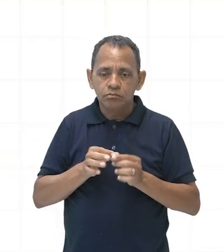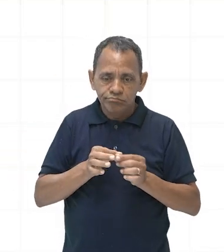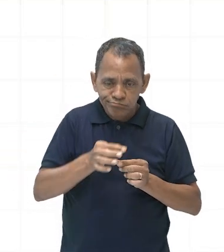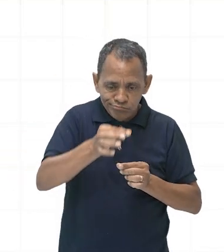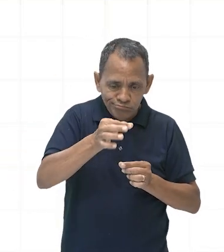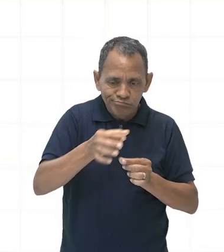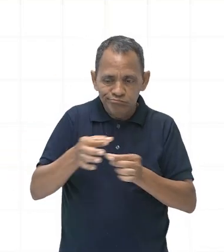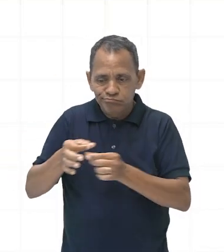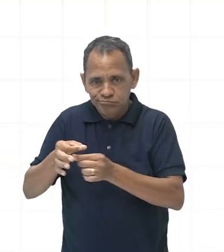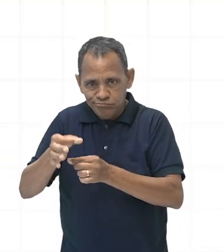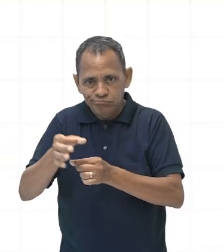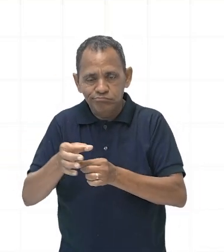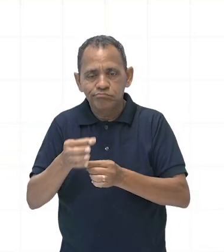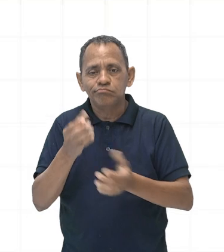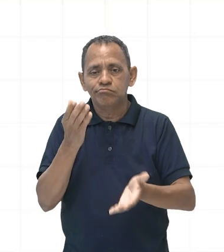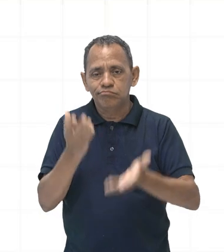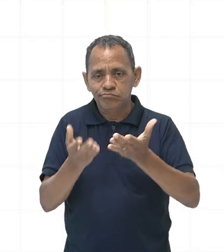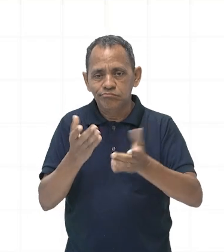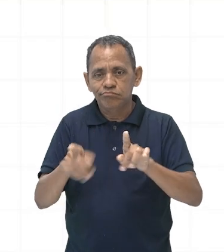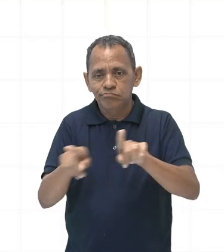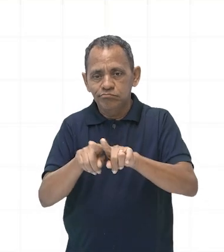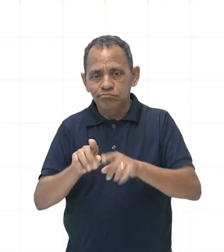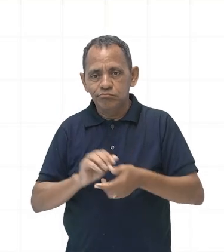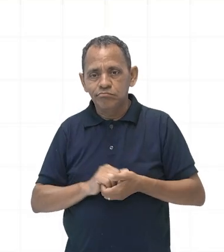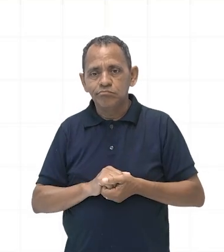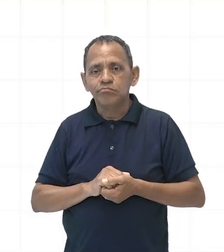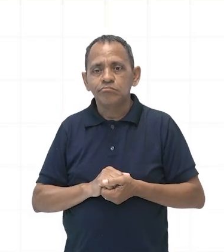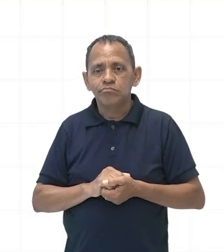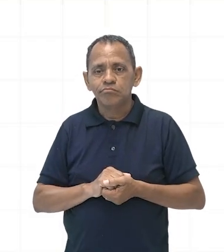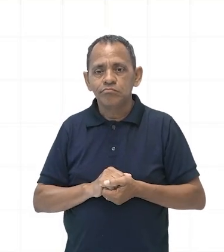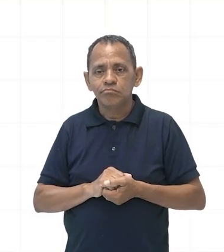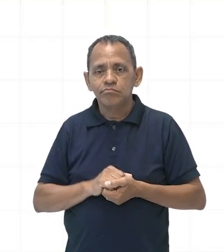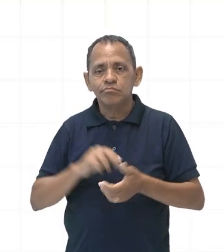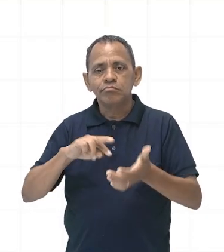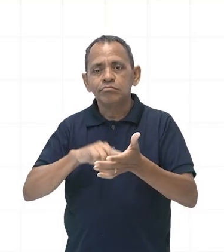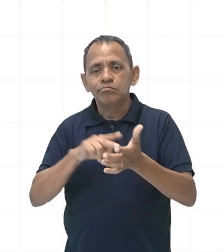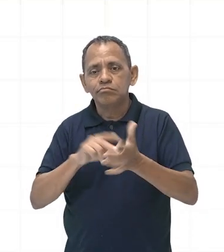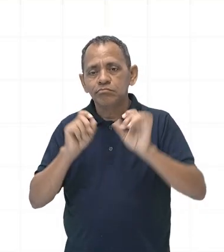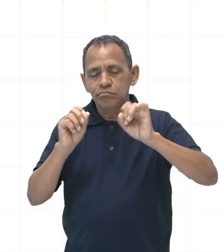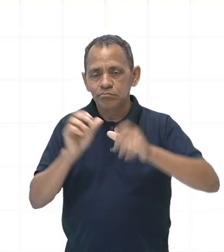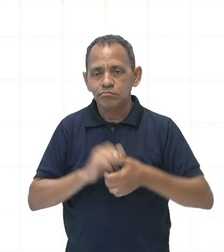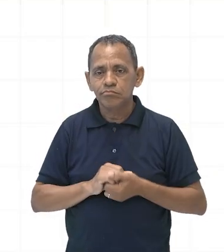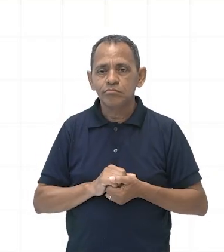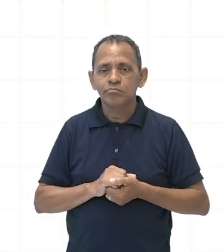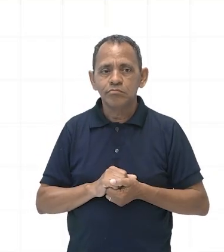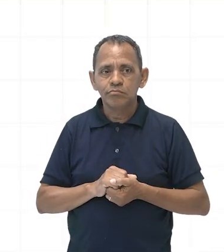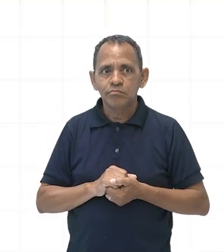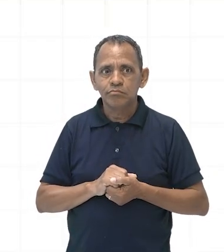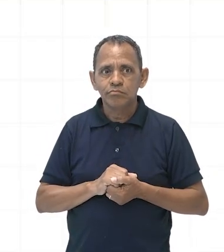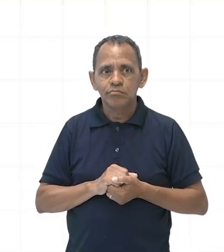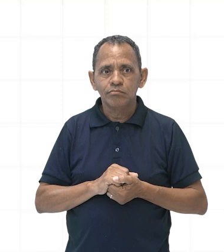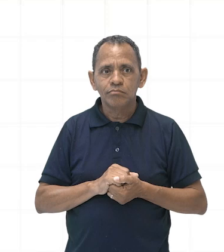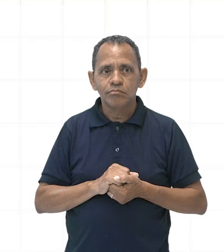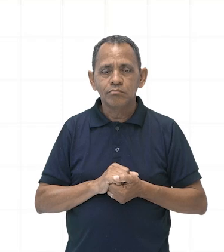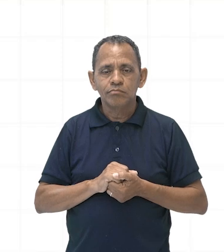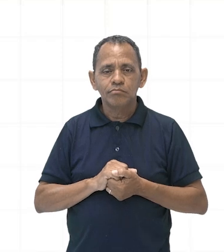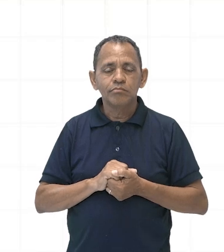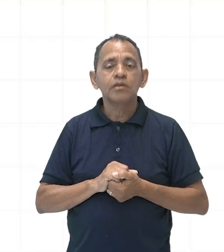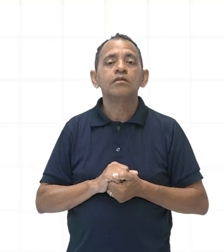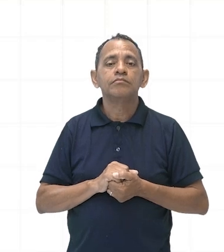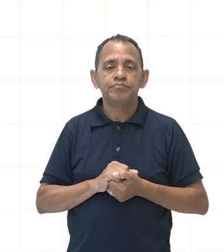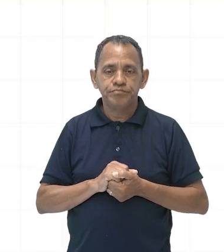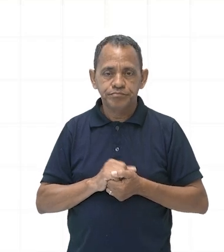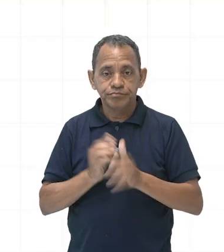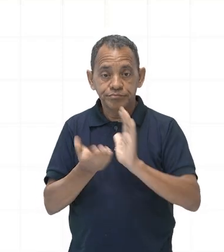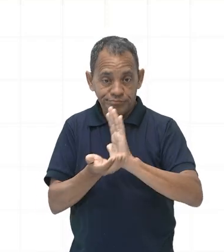diretamente proporcionais. E quando as grandezas são diretamente proporcionais, é só a gente retirar esses valores da tabela